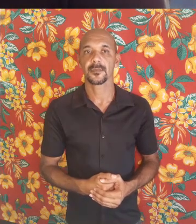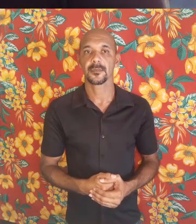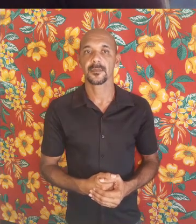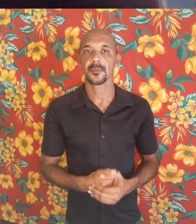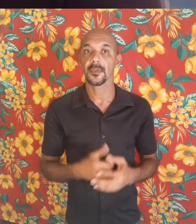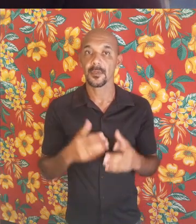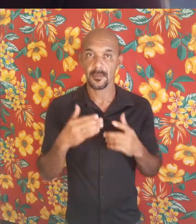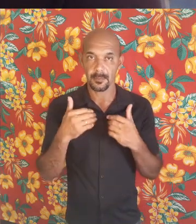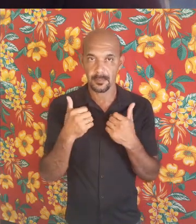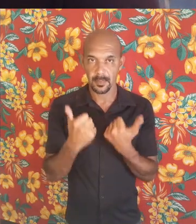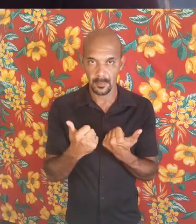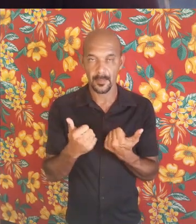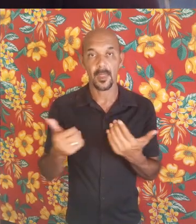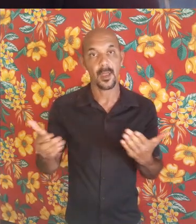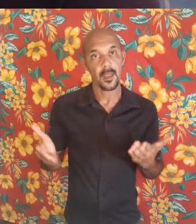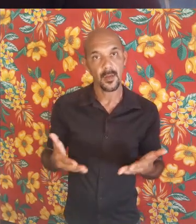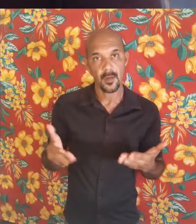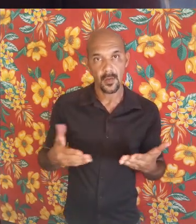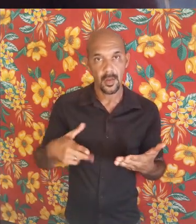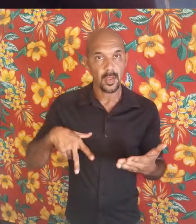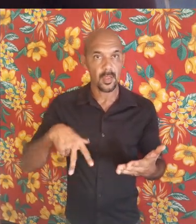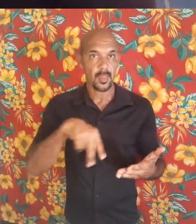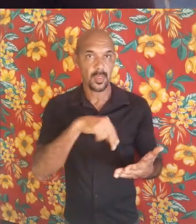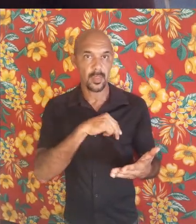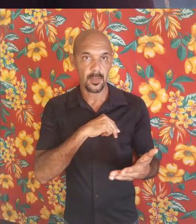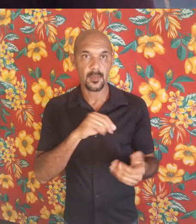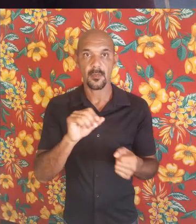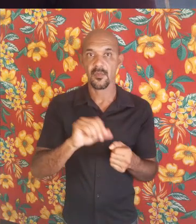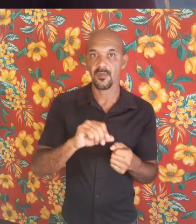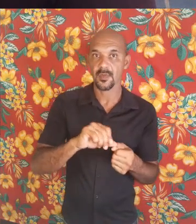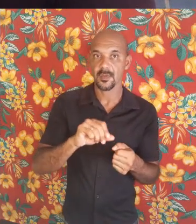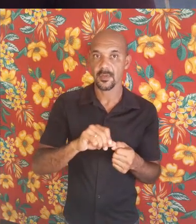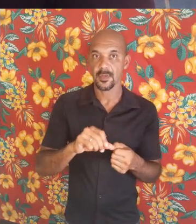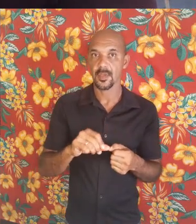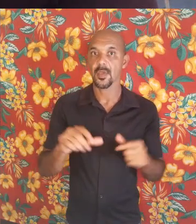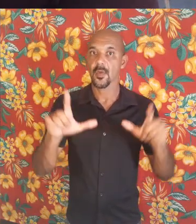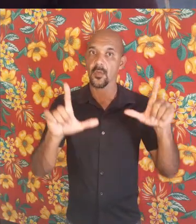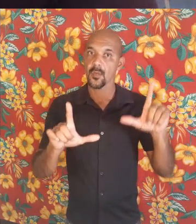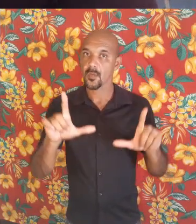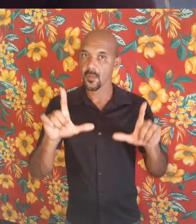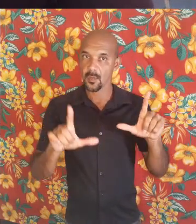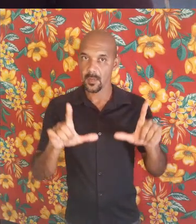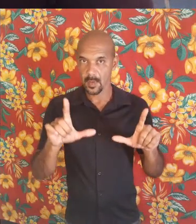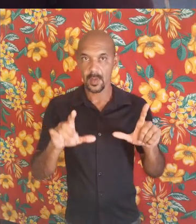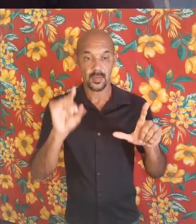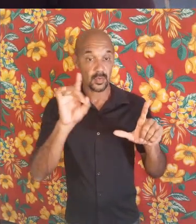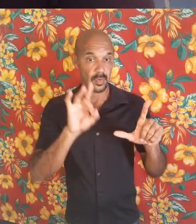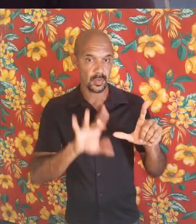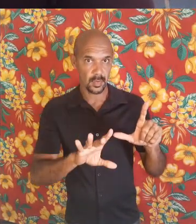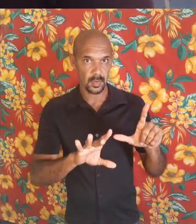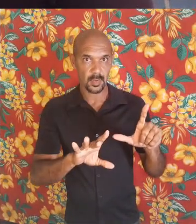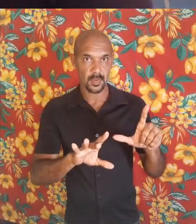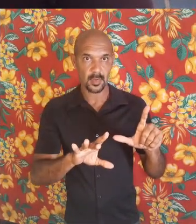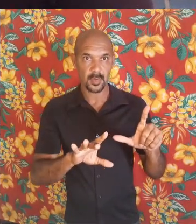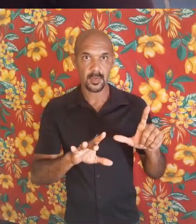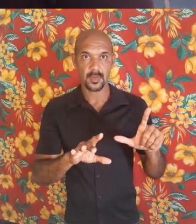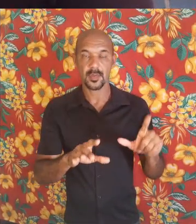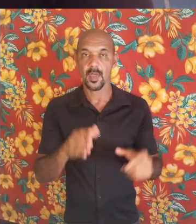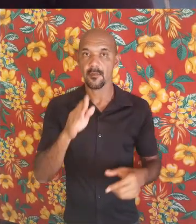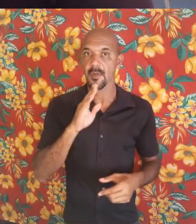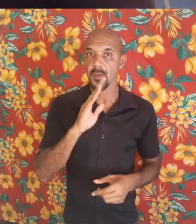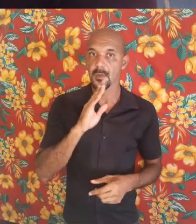Bem, agora nós vamos fazer o quadro em si. Vocês vão conhecer como se faz